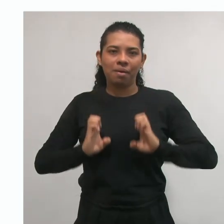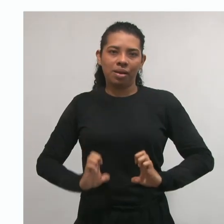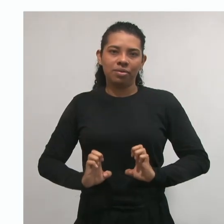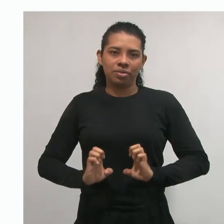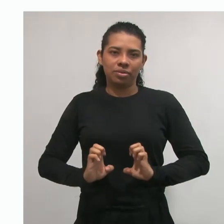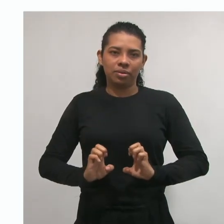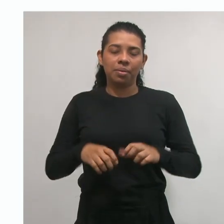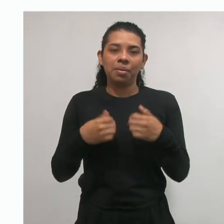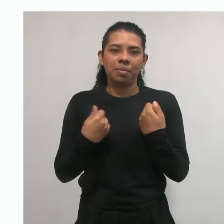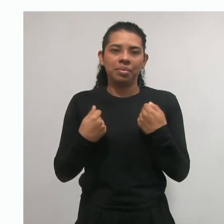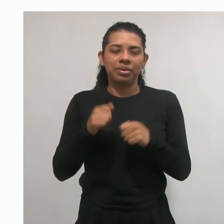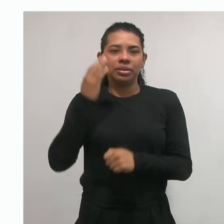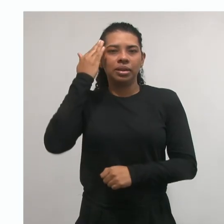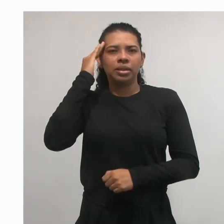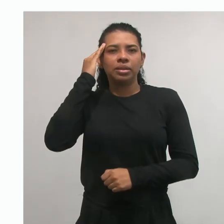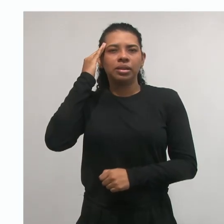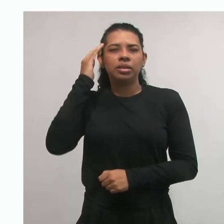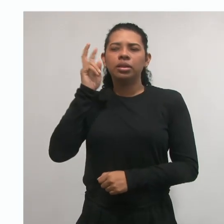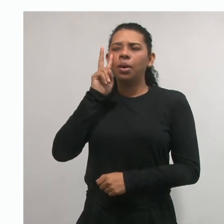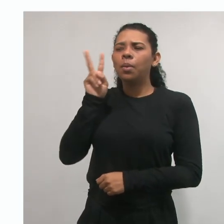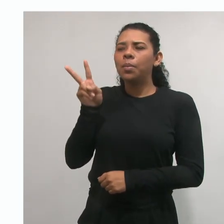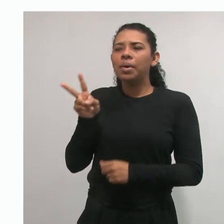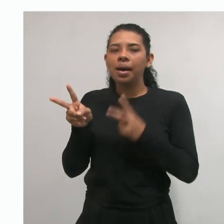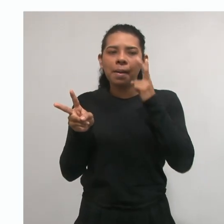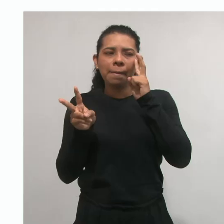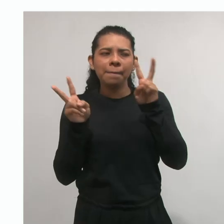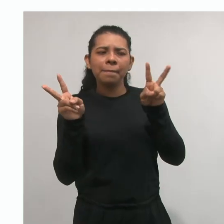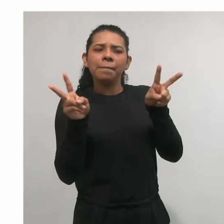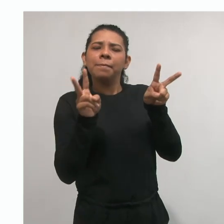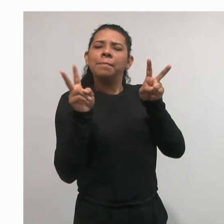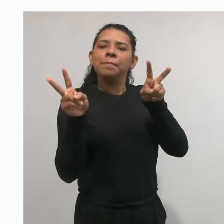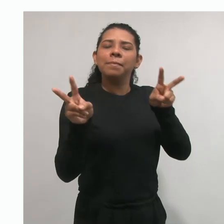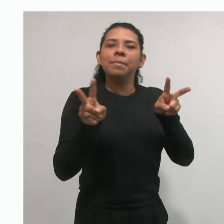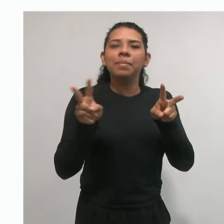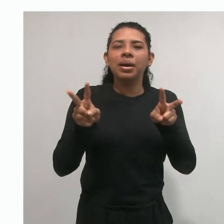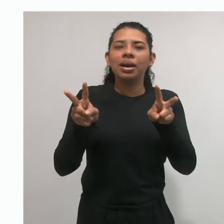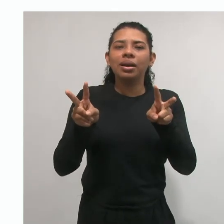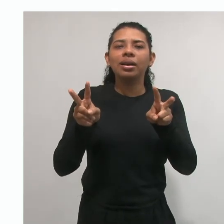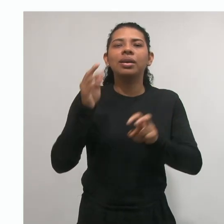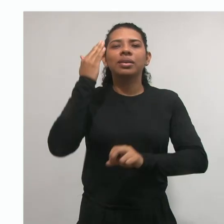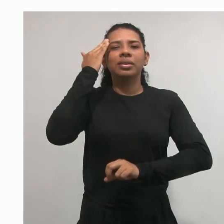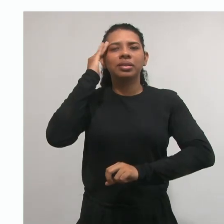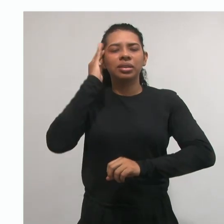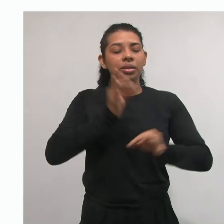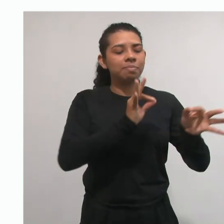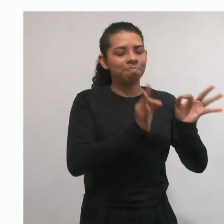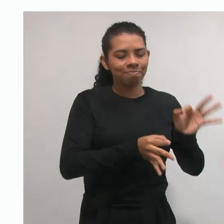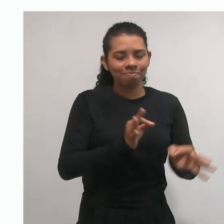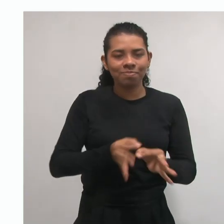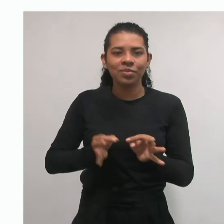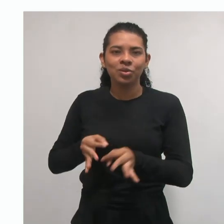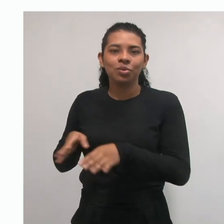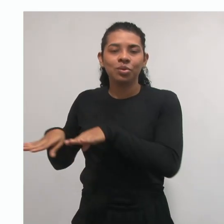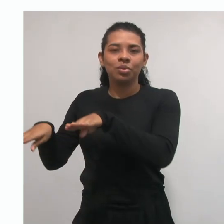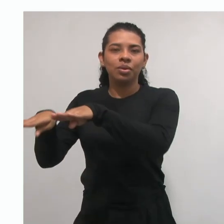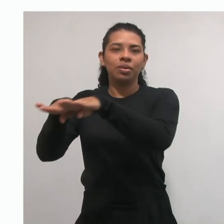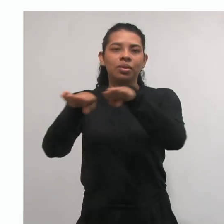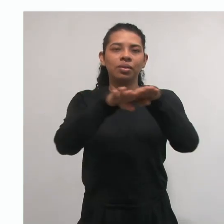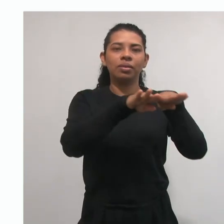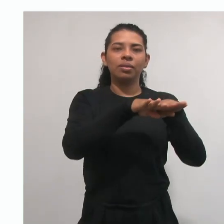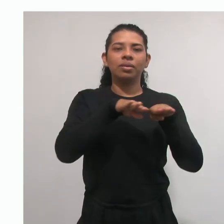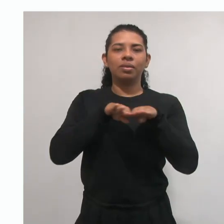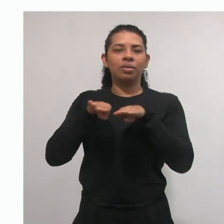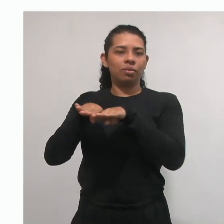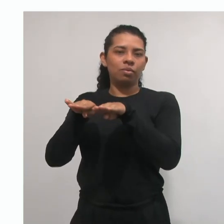de construção de um olhar para o outro, voltado para a justiça, a diversidade e a